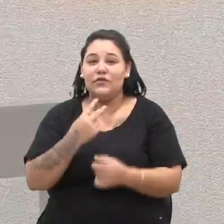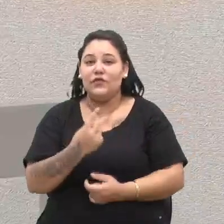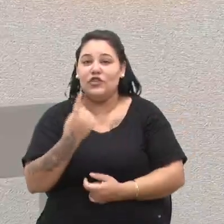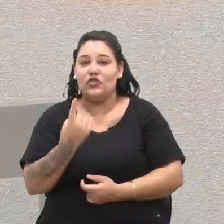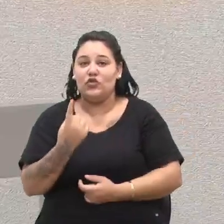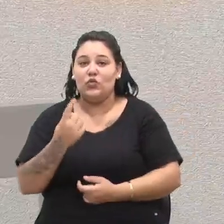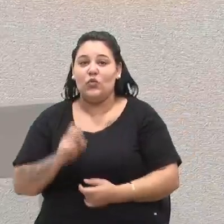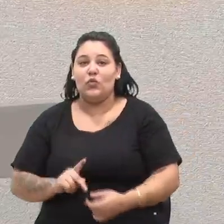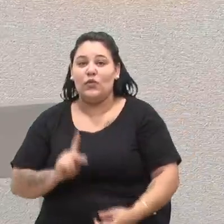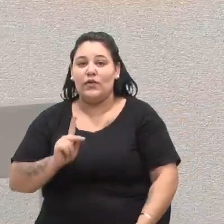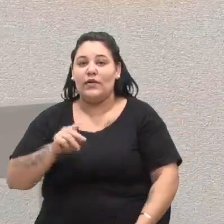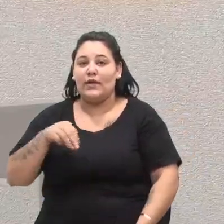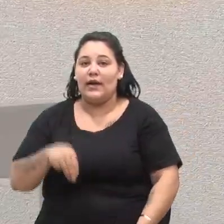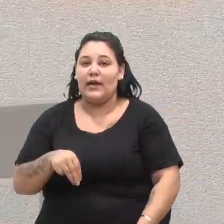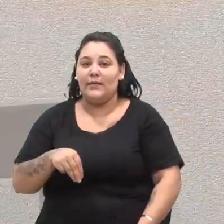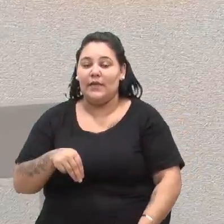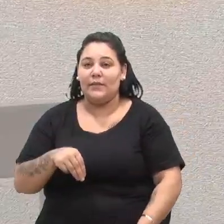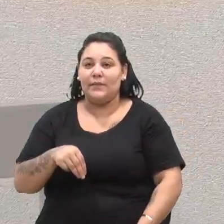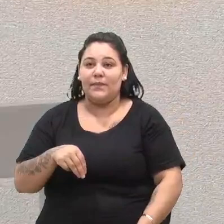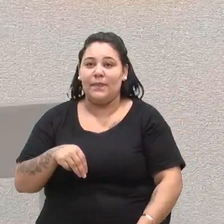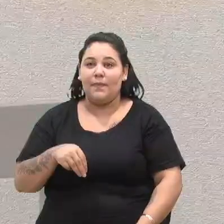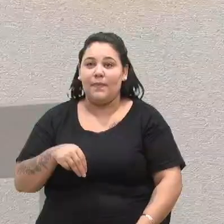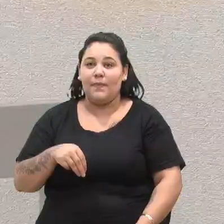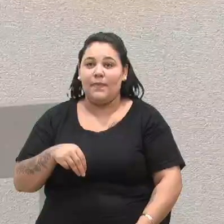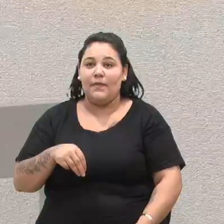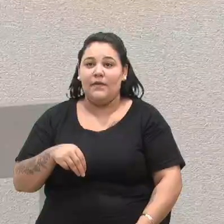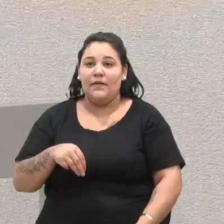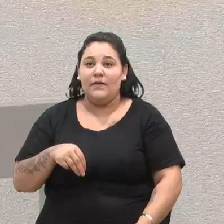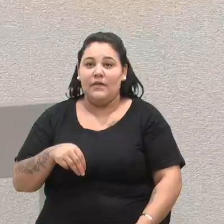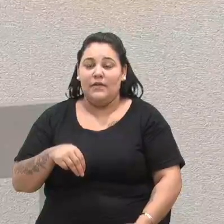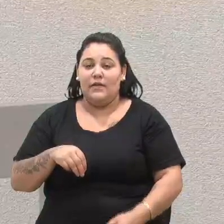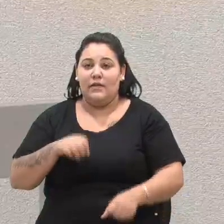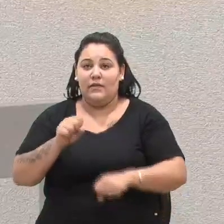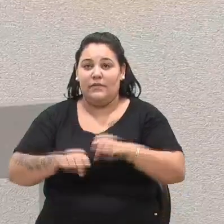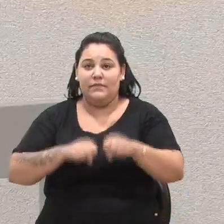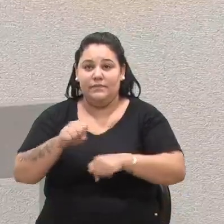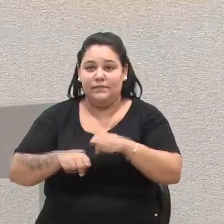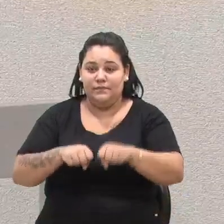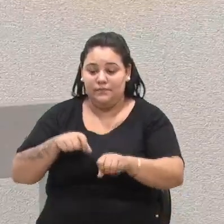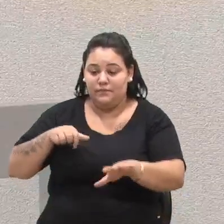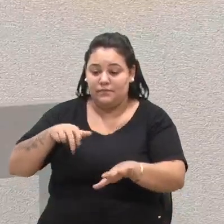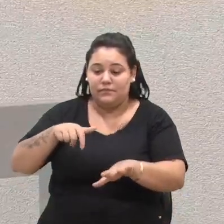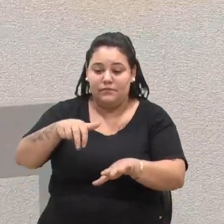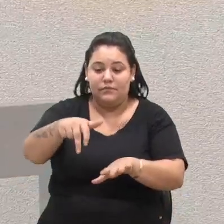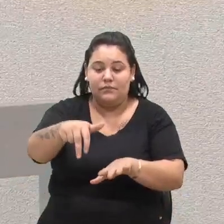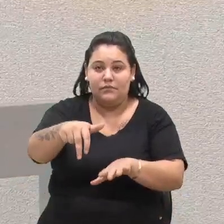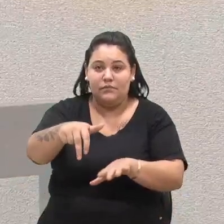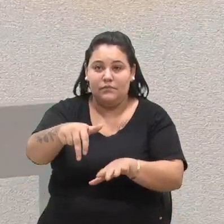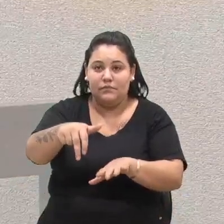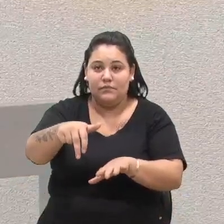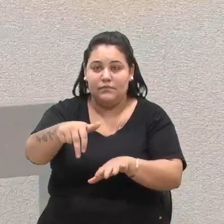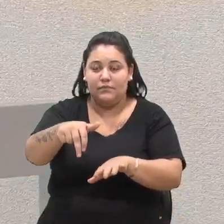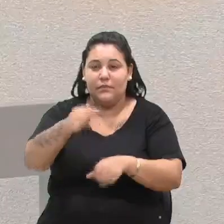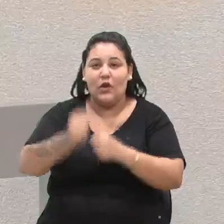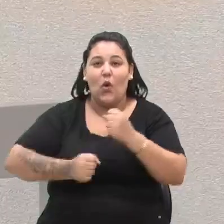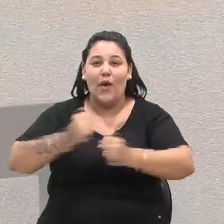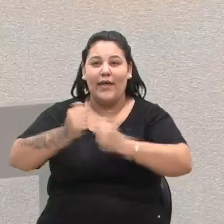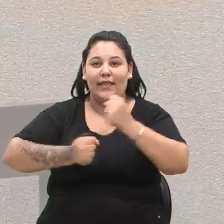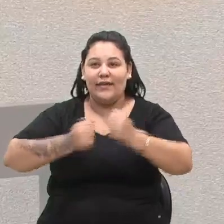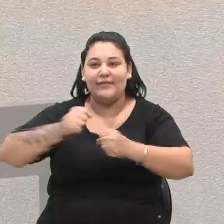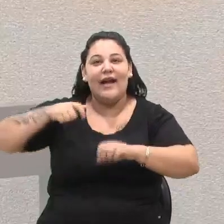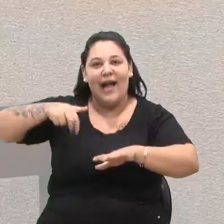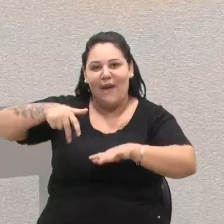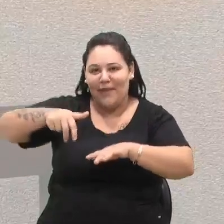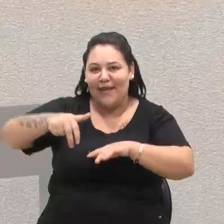quilômetros entre corridas, 6 quilômetros corridas e caminhadas e 10 quilômetros corridas e caminhadas.